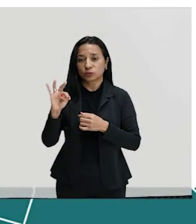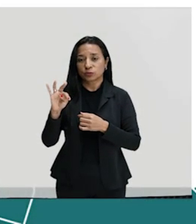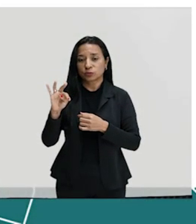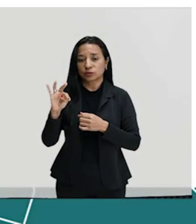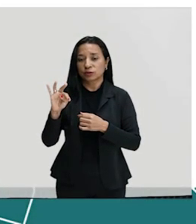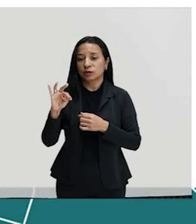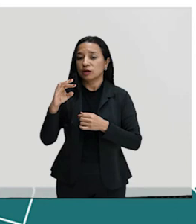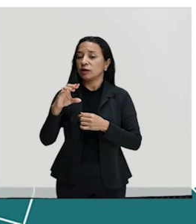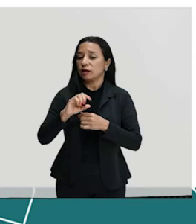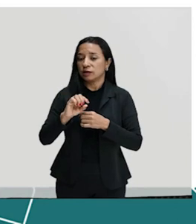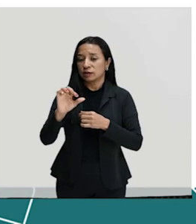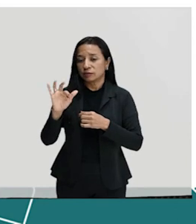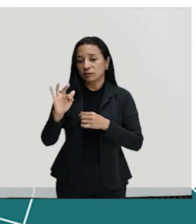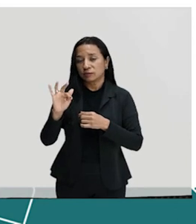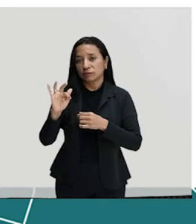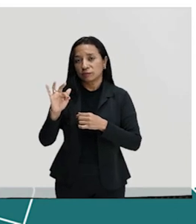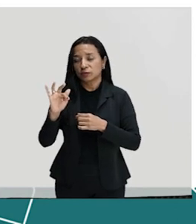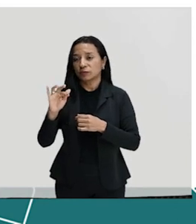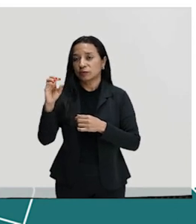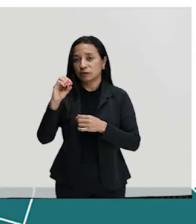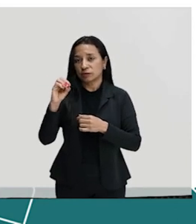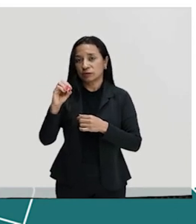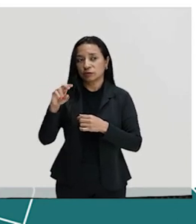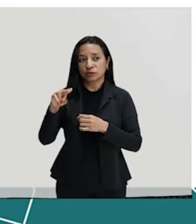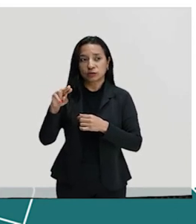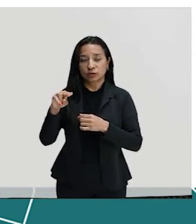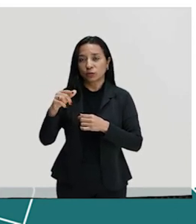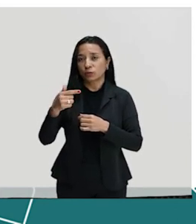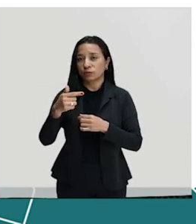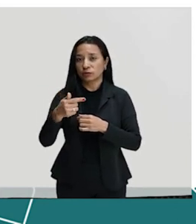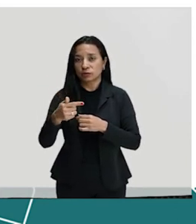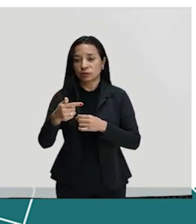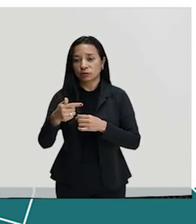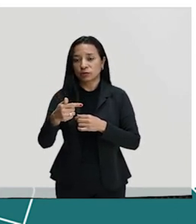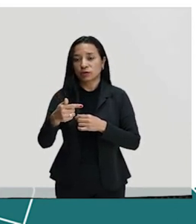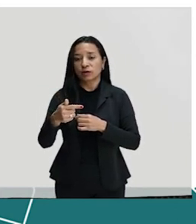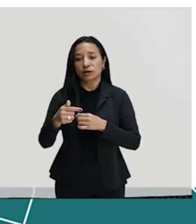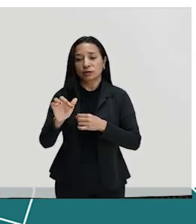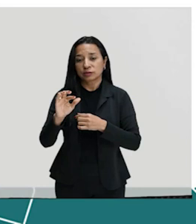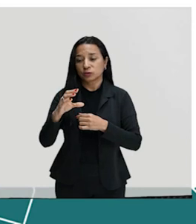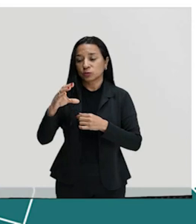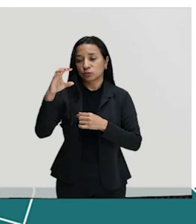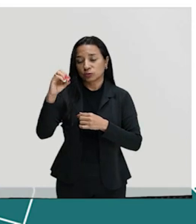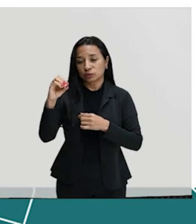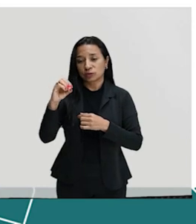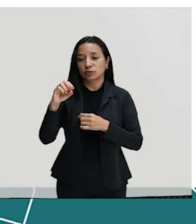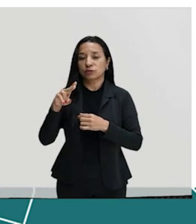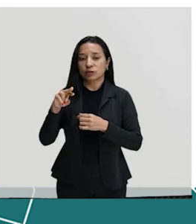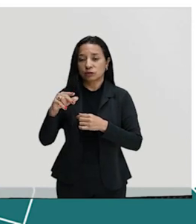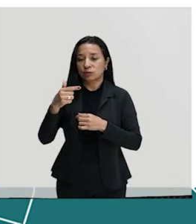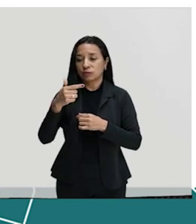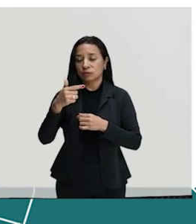C vai ser de 15 ok então a resposta nós encontramos lá na letra D é isso